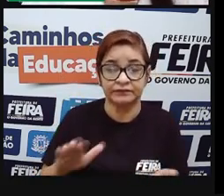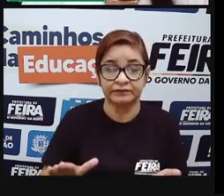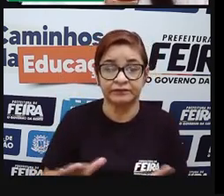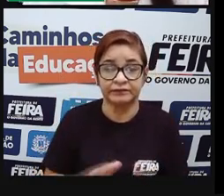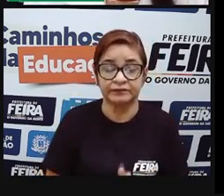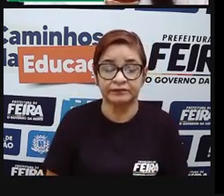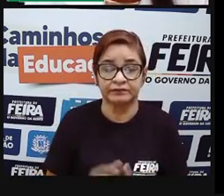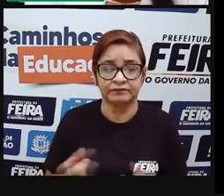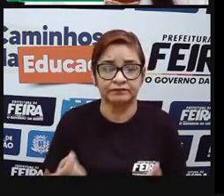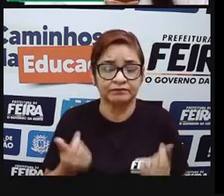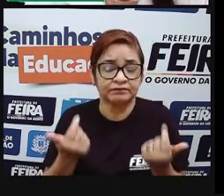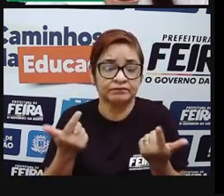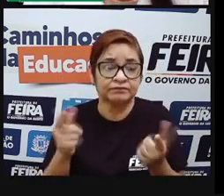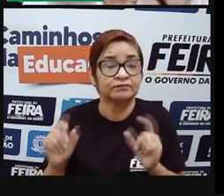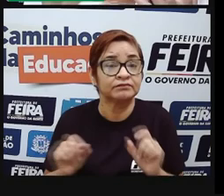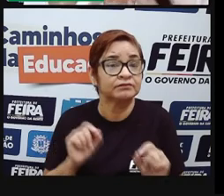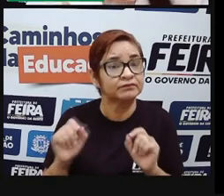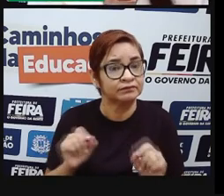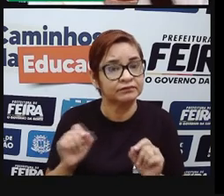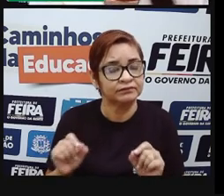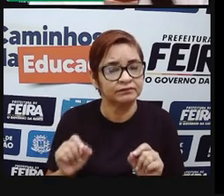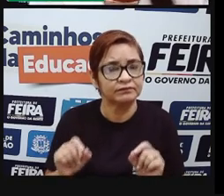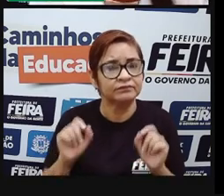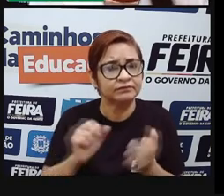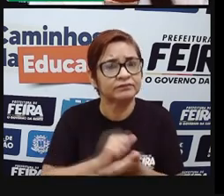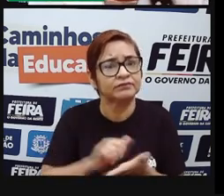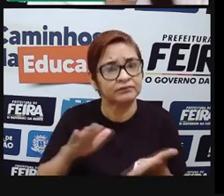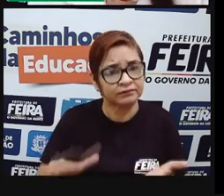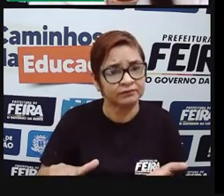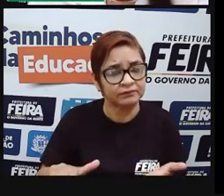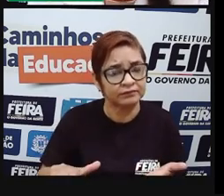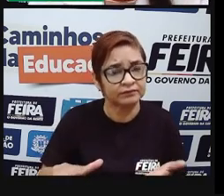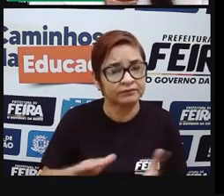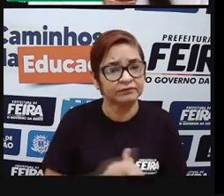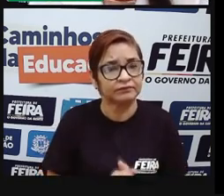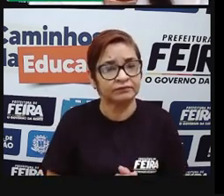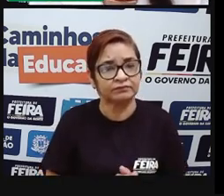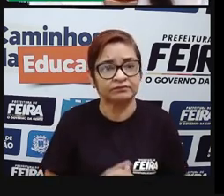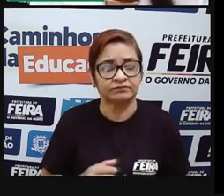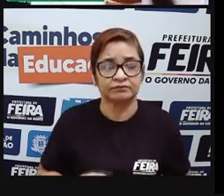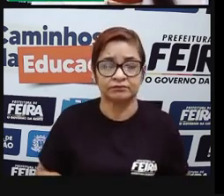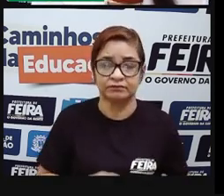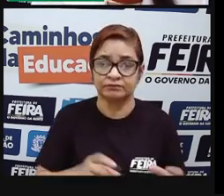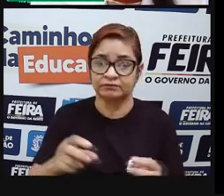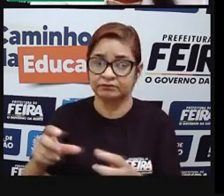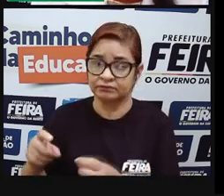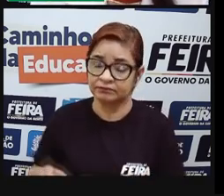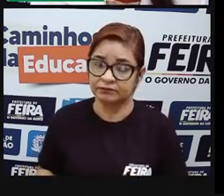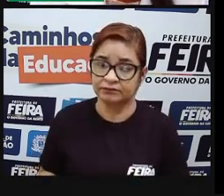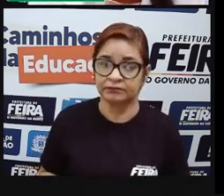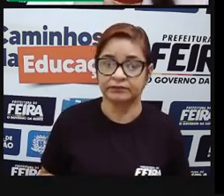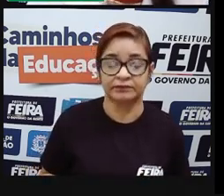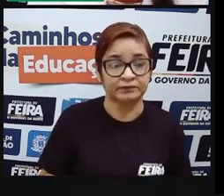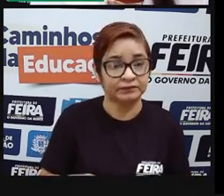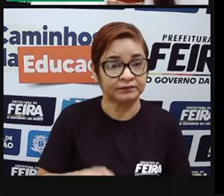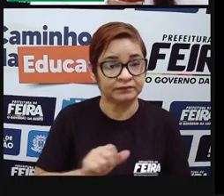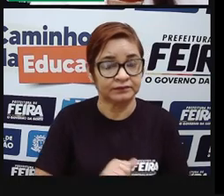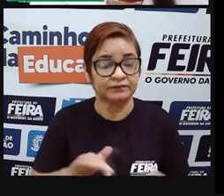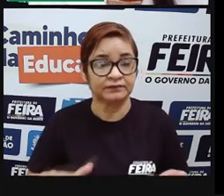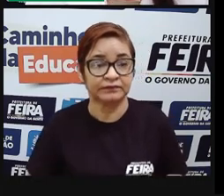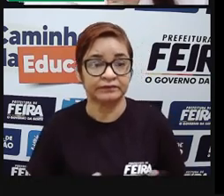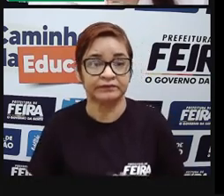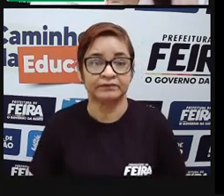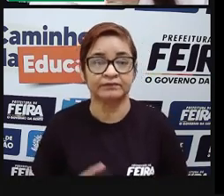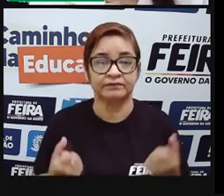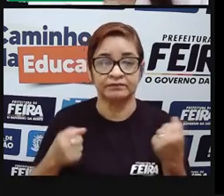comércio gera em torno de que que caracterizam o comércio o que caracteriza a indústria e pesquisa